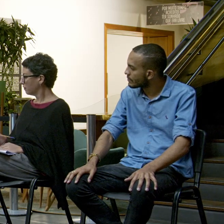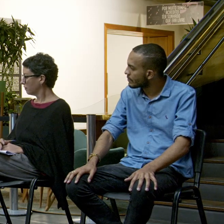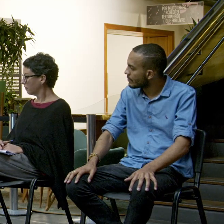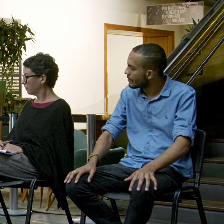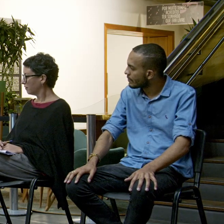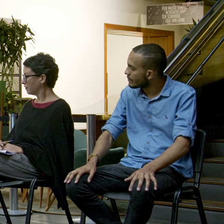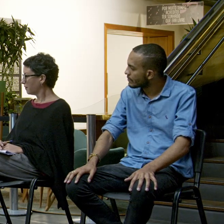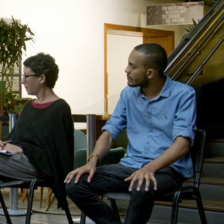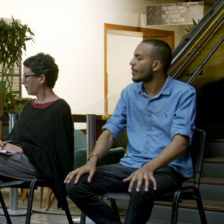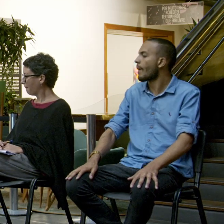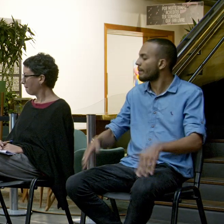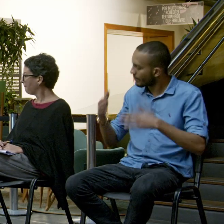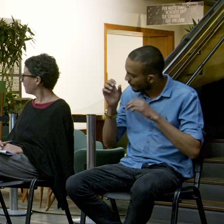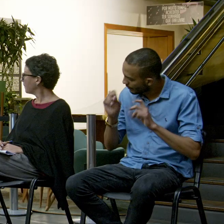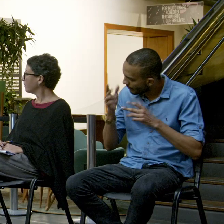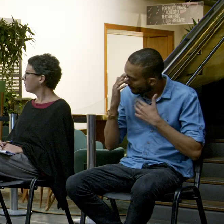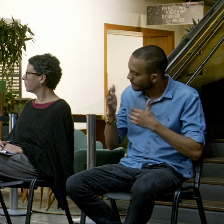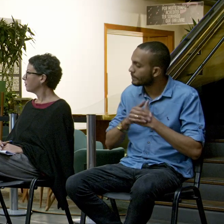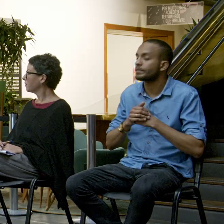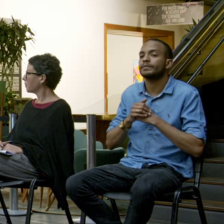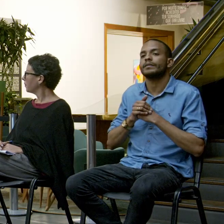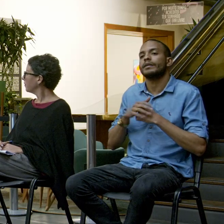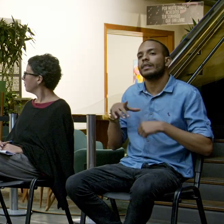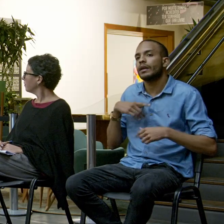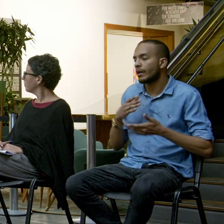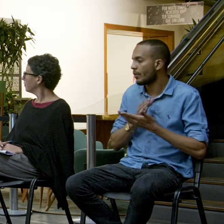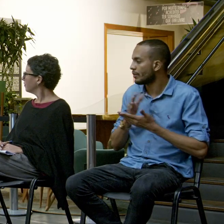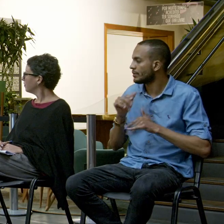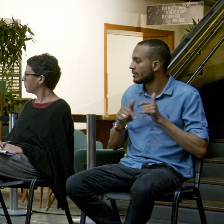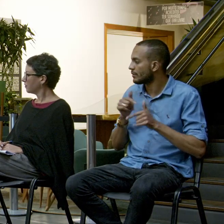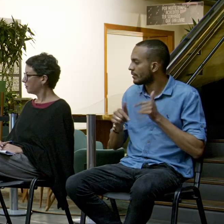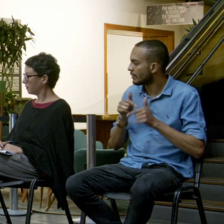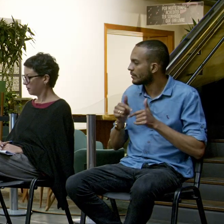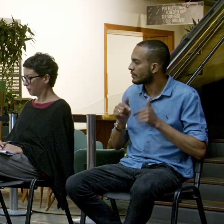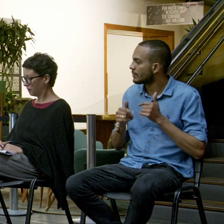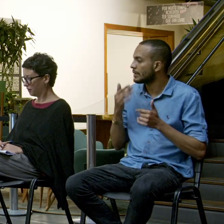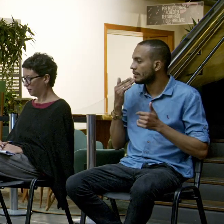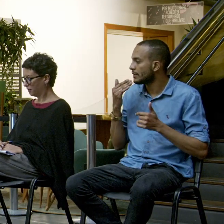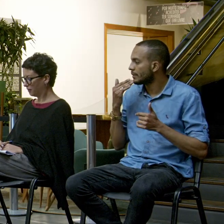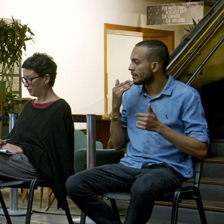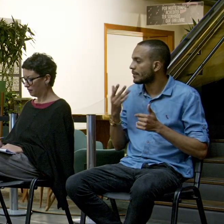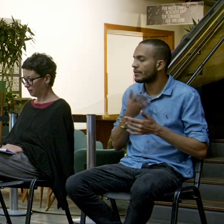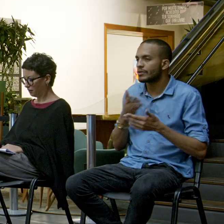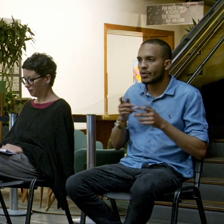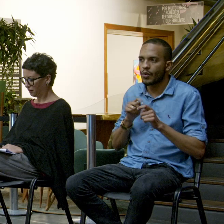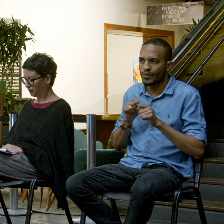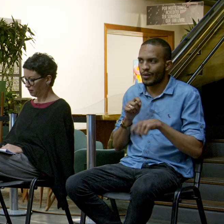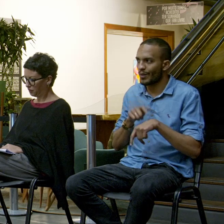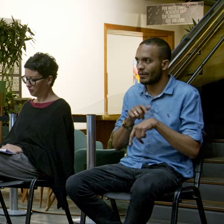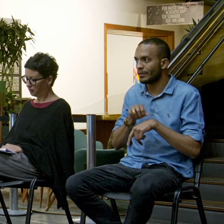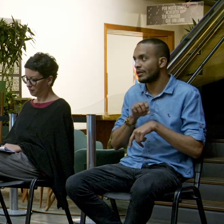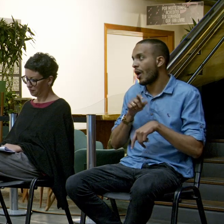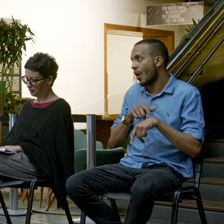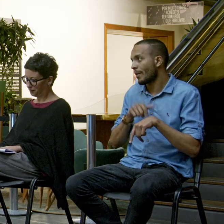Tá bom, obrigada. Então, eu trouxe alguns trabalhos, aí vou pedir para vocês me ajudarem a controlar o tempo, aí a hora que tiver que